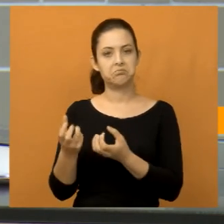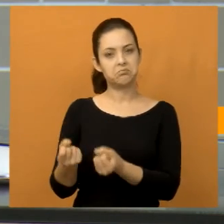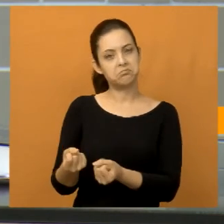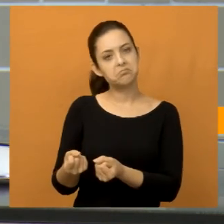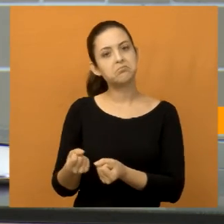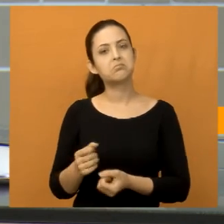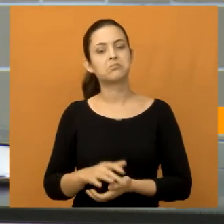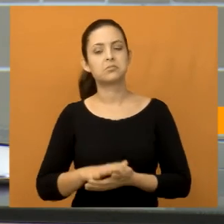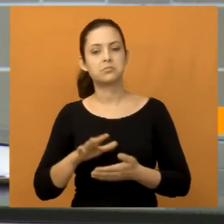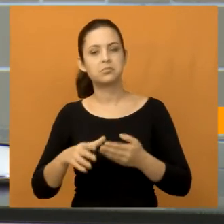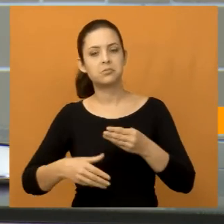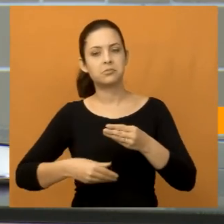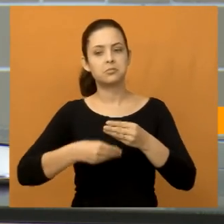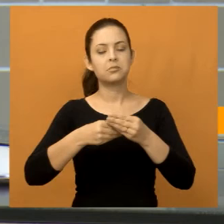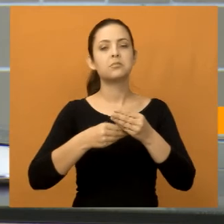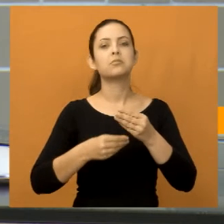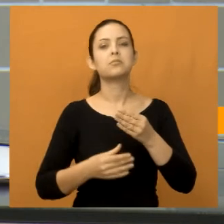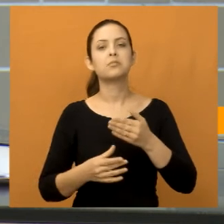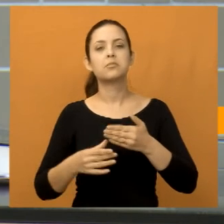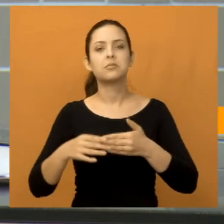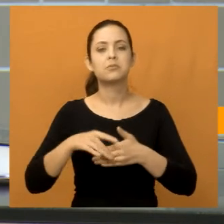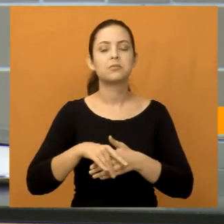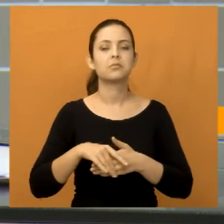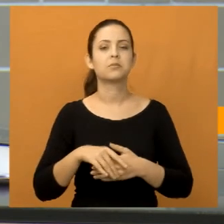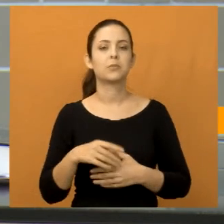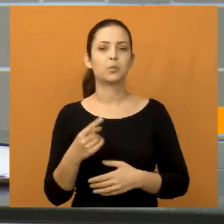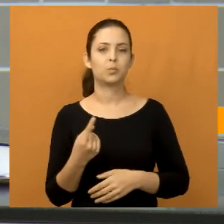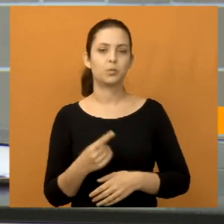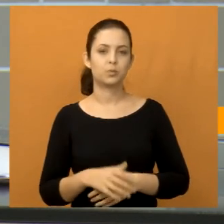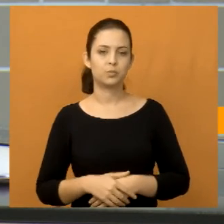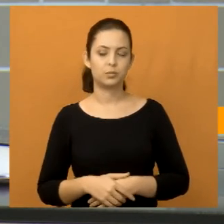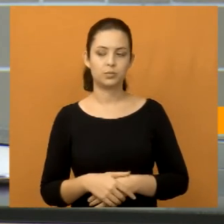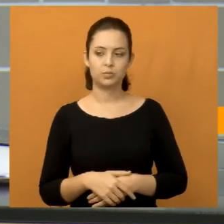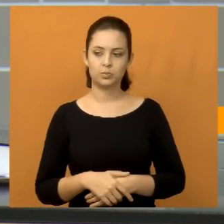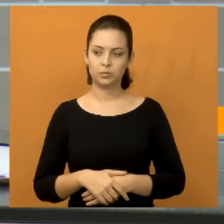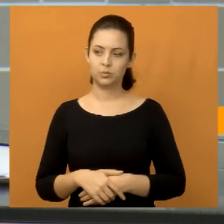e apensada ao presente expediente como apenso 1.